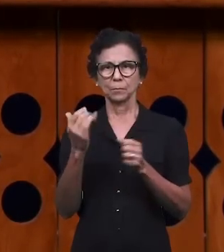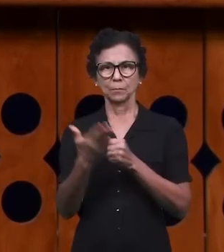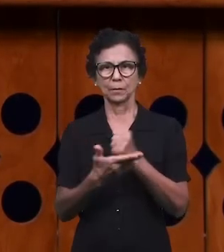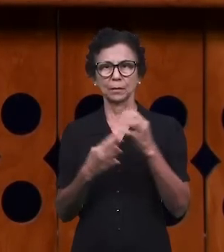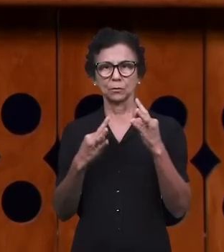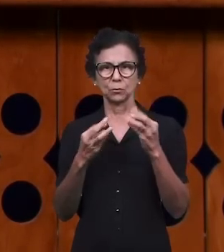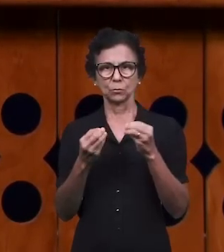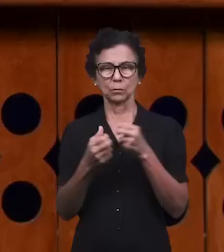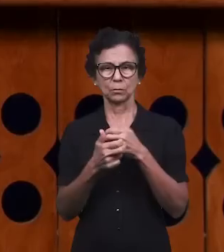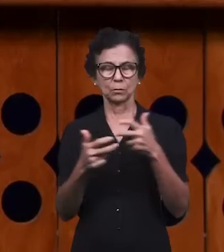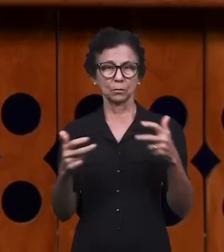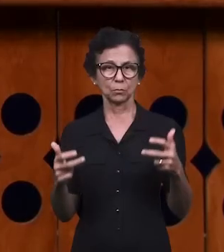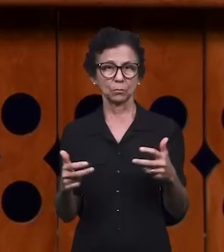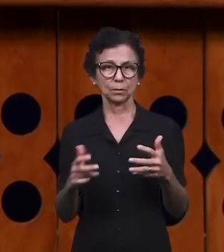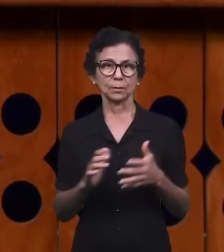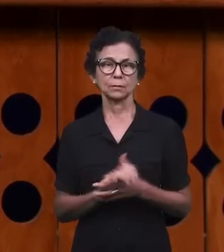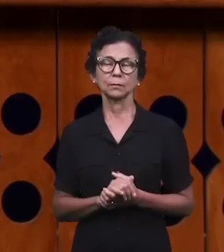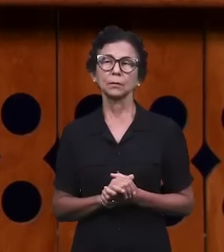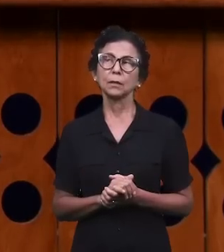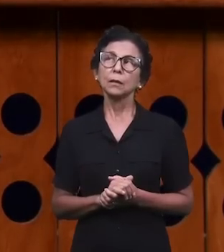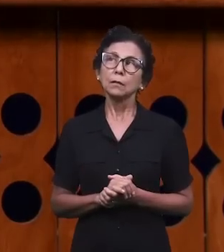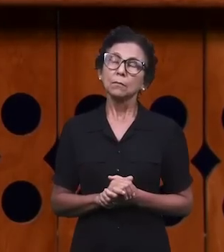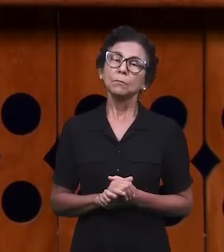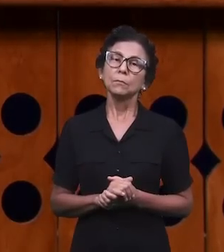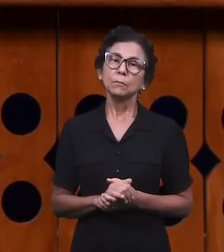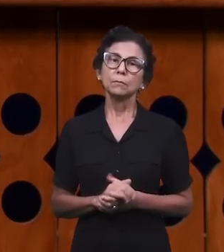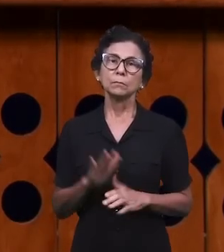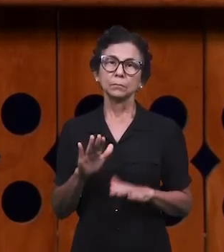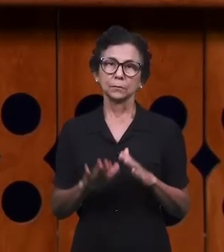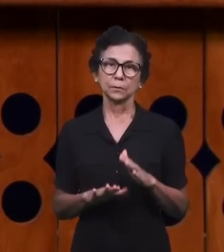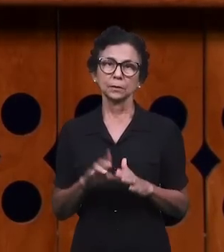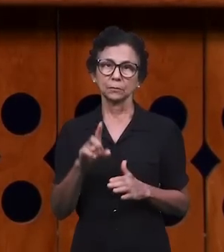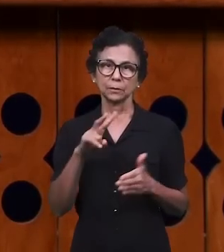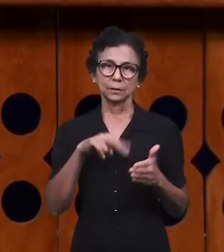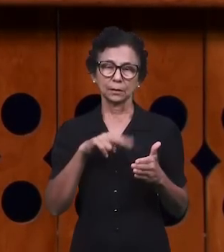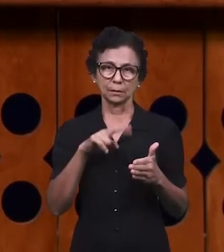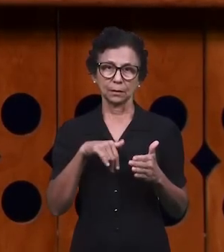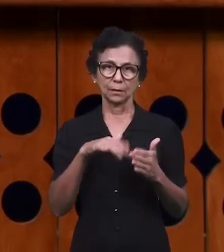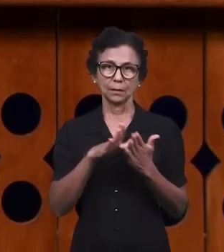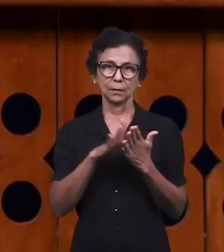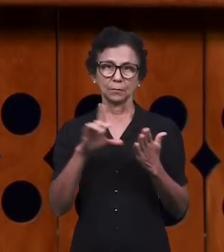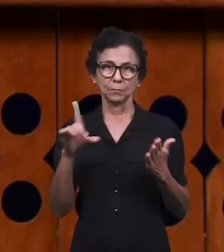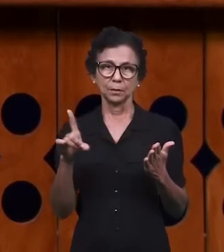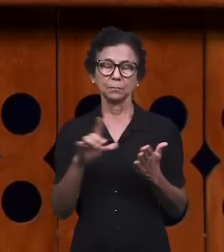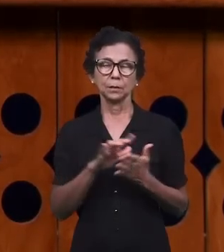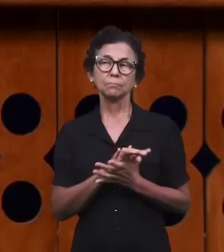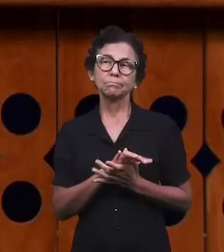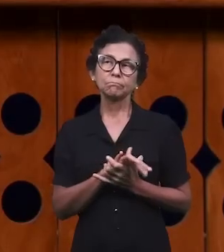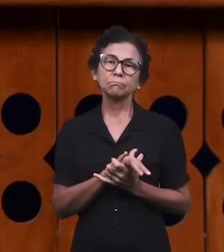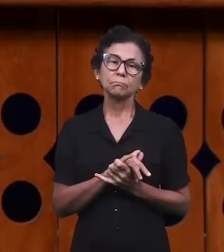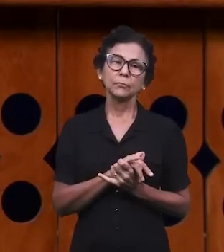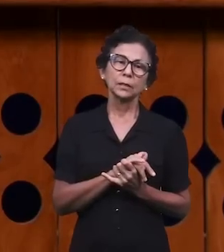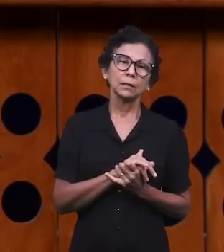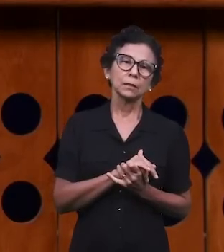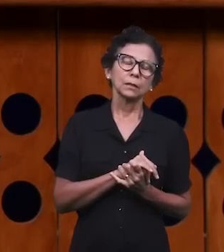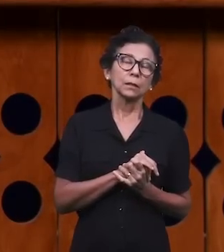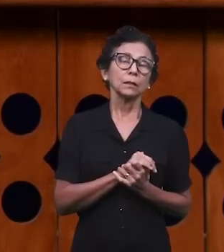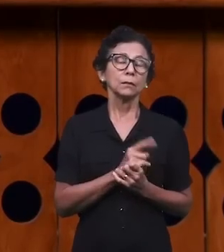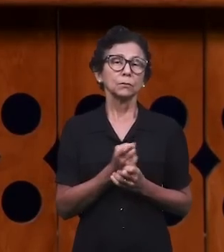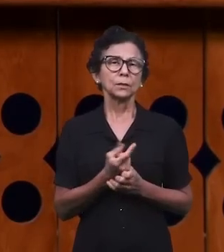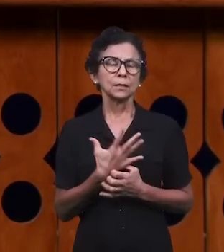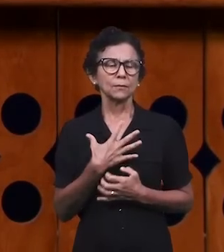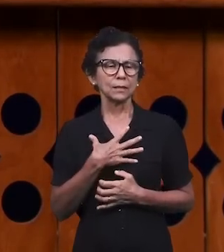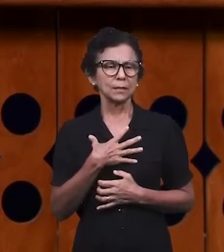coisas, mas existe uma hora que você lê a Bíblia, jovem, e a Bíblia, ela vai te